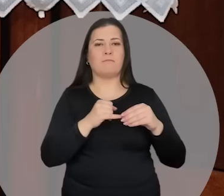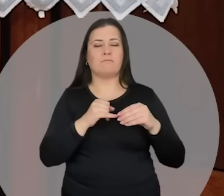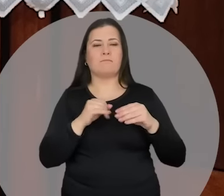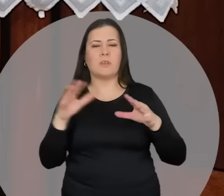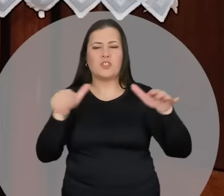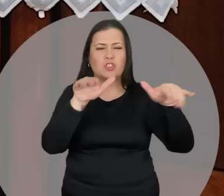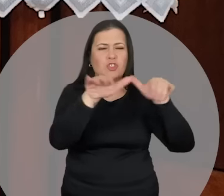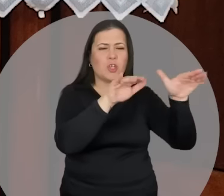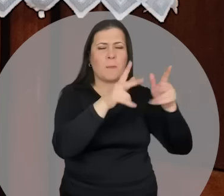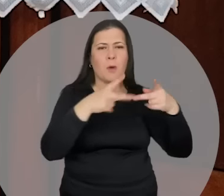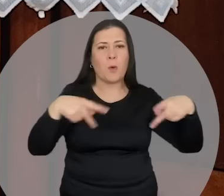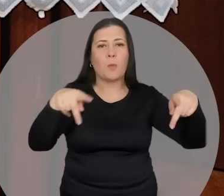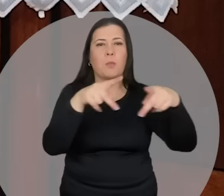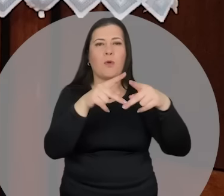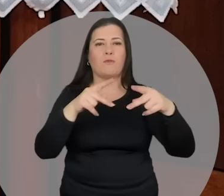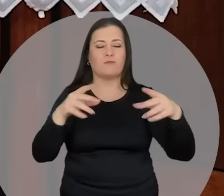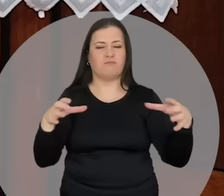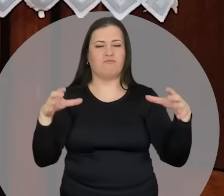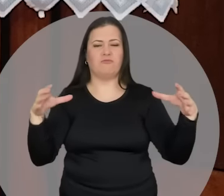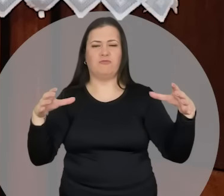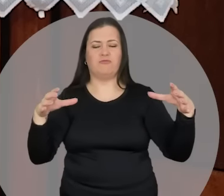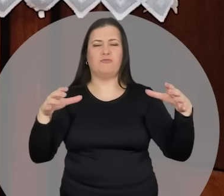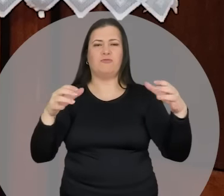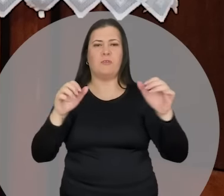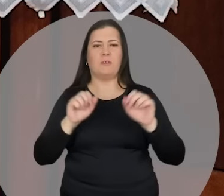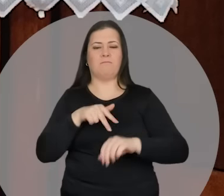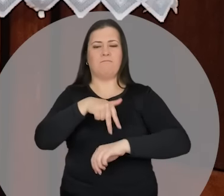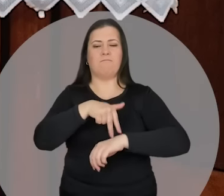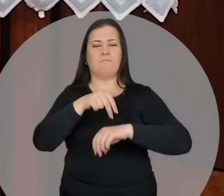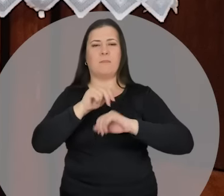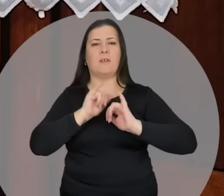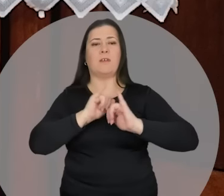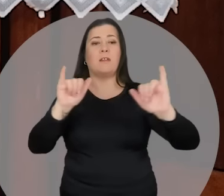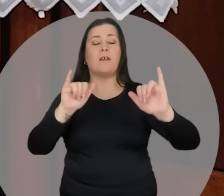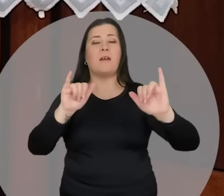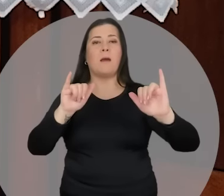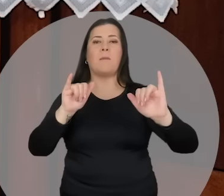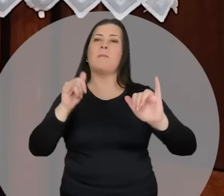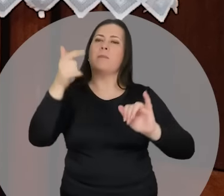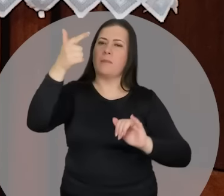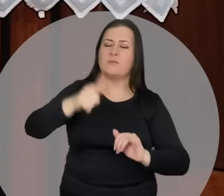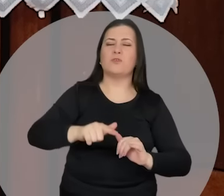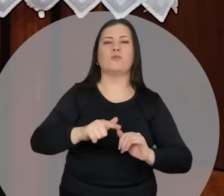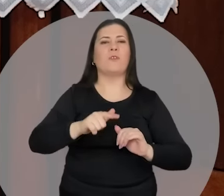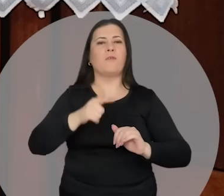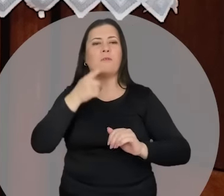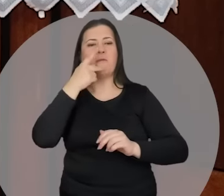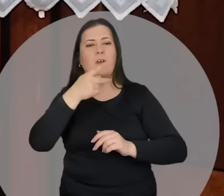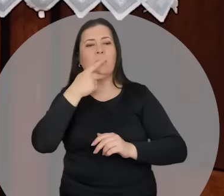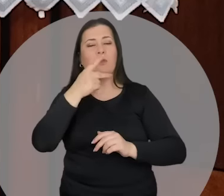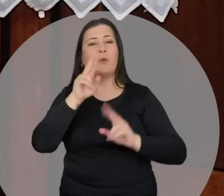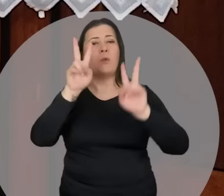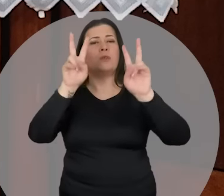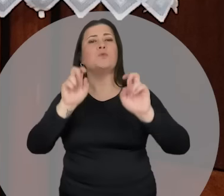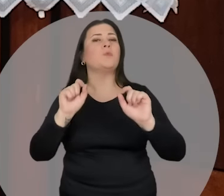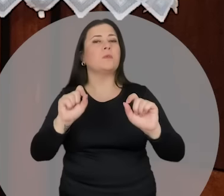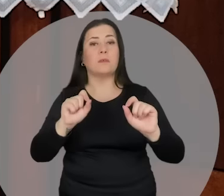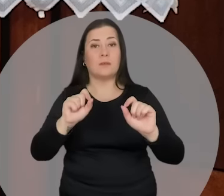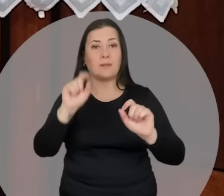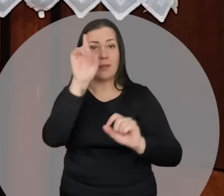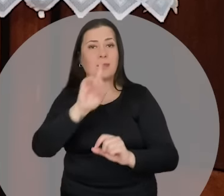para restaurar o culto ao Deus verdadeiro. Falou do amor e da graça de